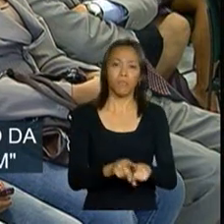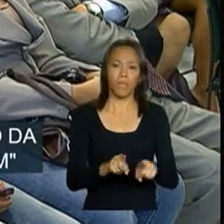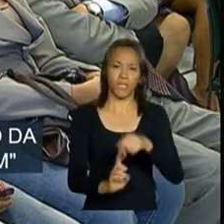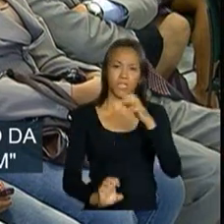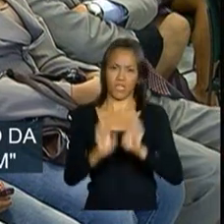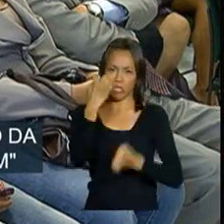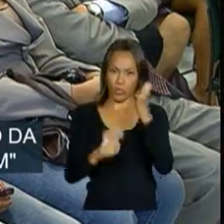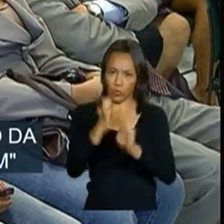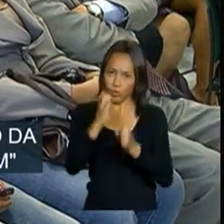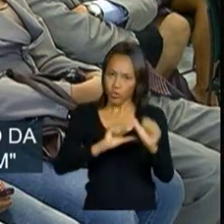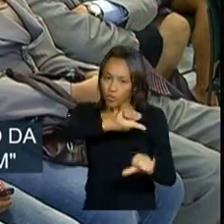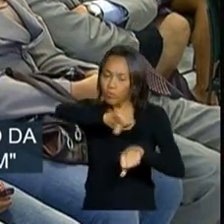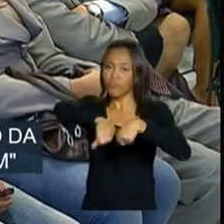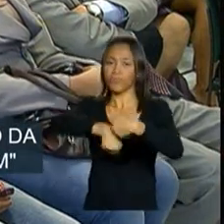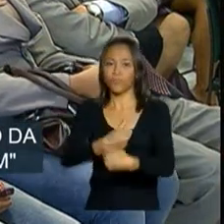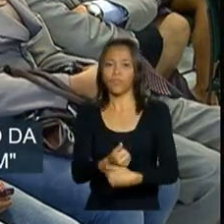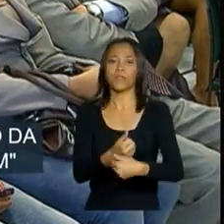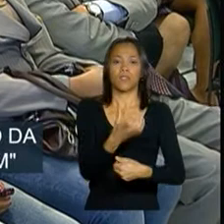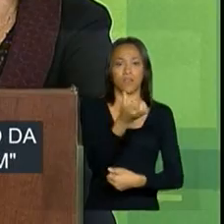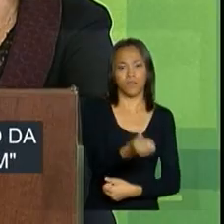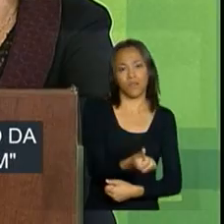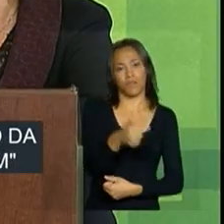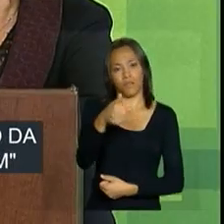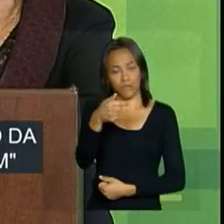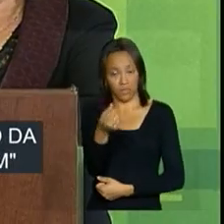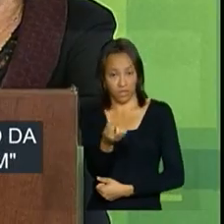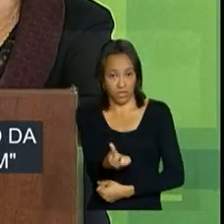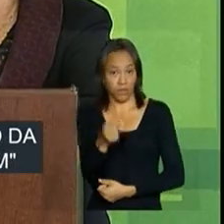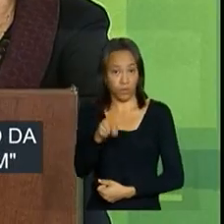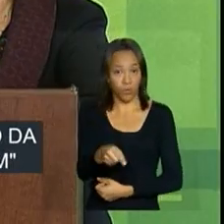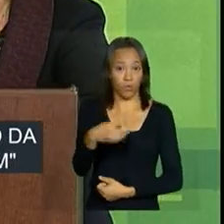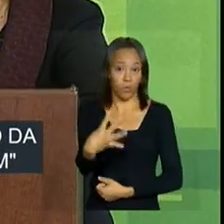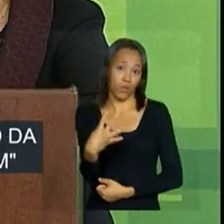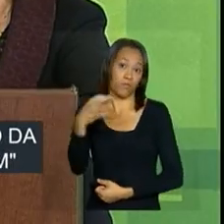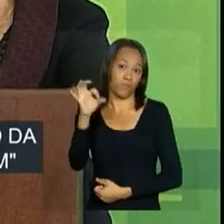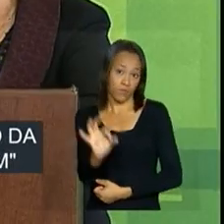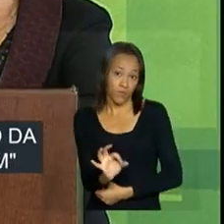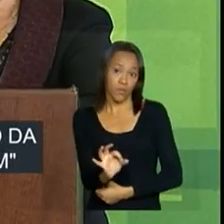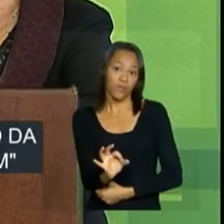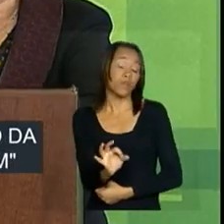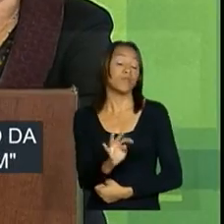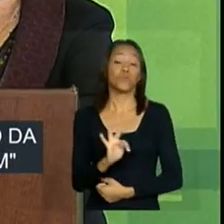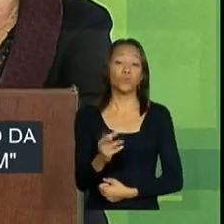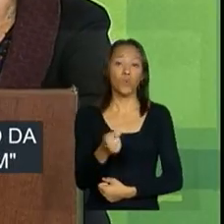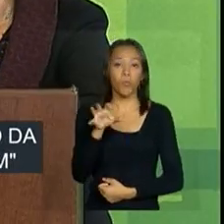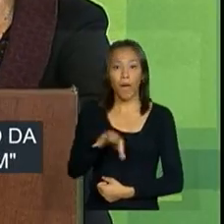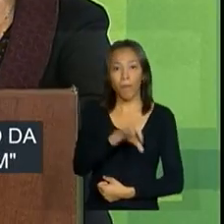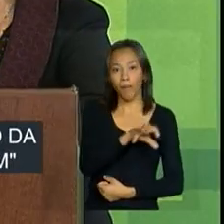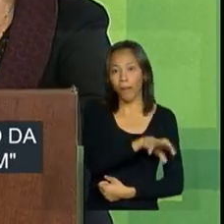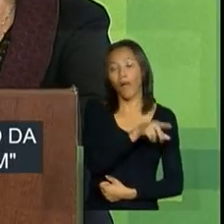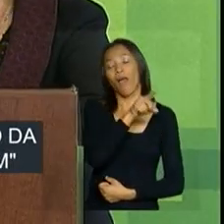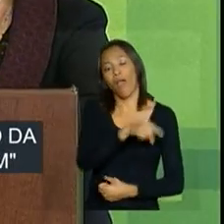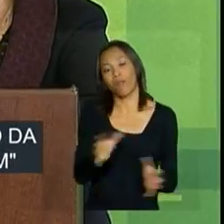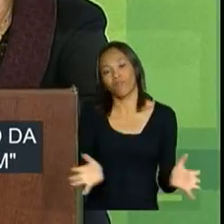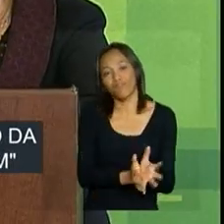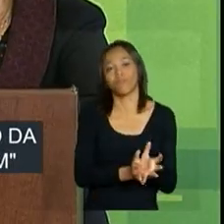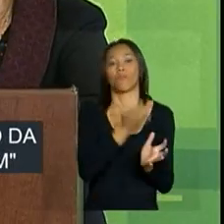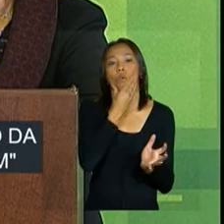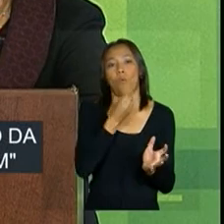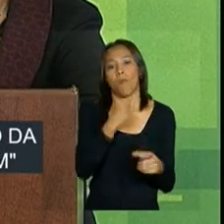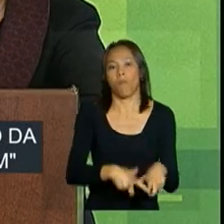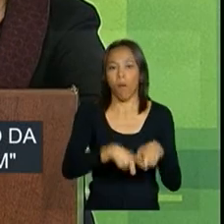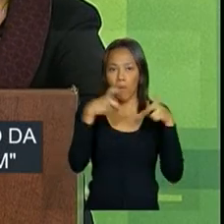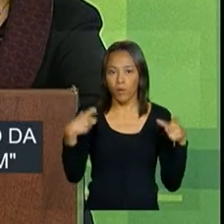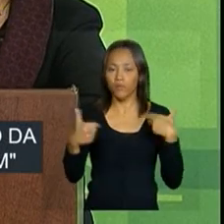de transformação 66. 4 por cento todos esses são de ocupação da mão de obra masculina